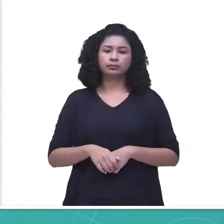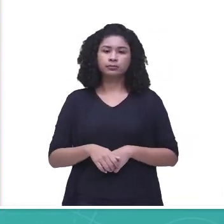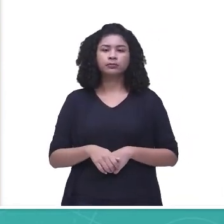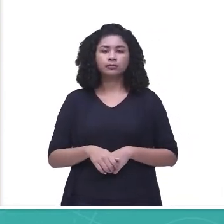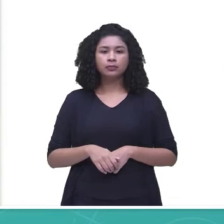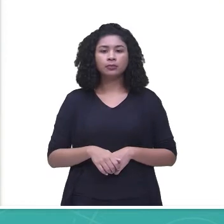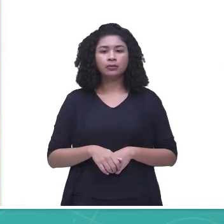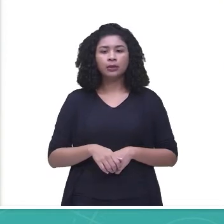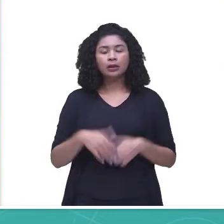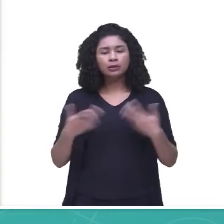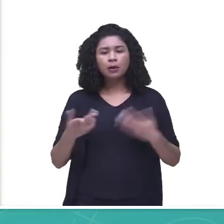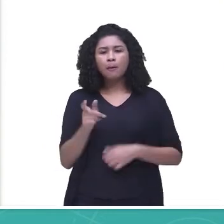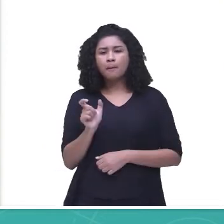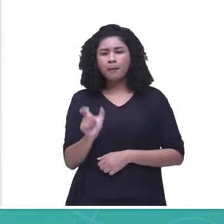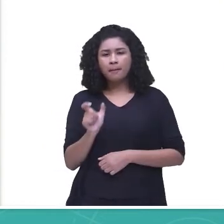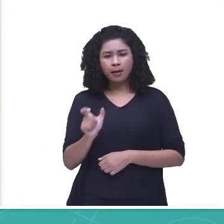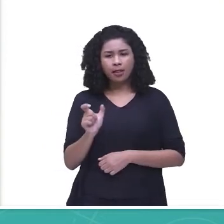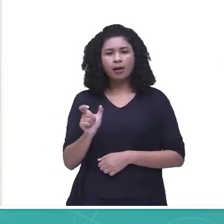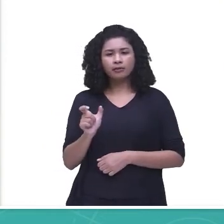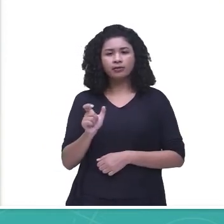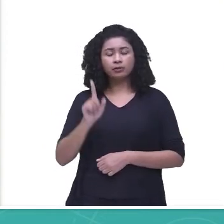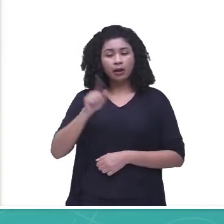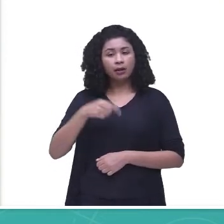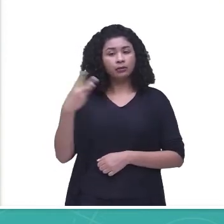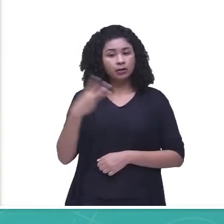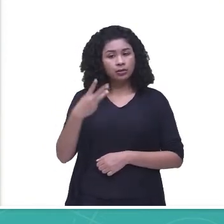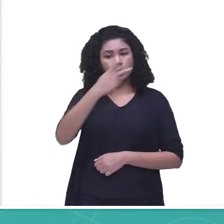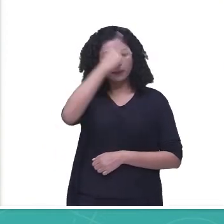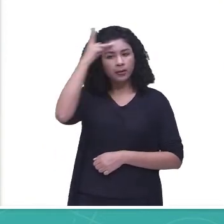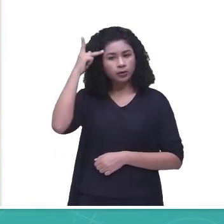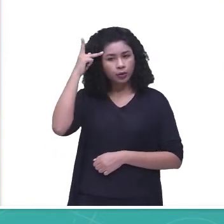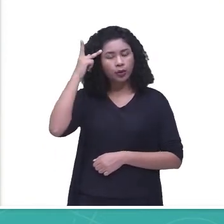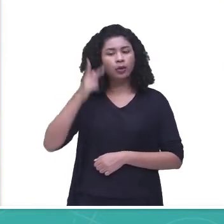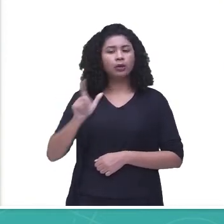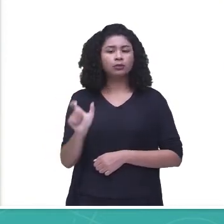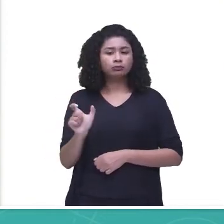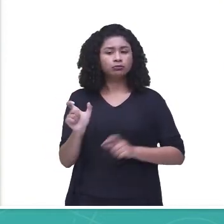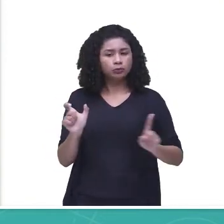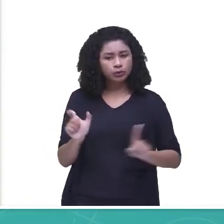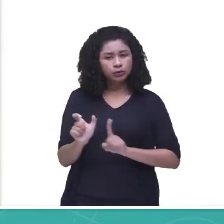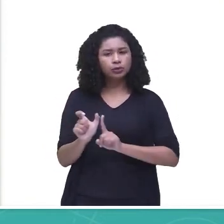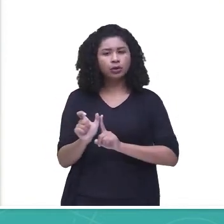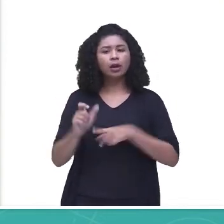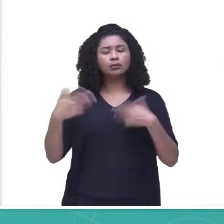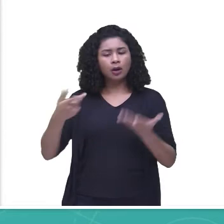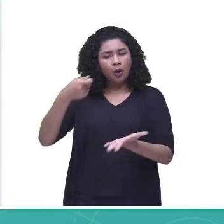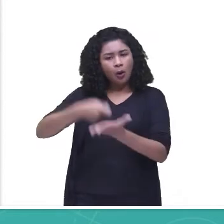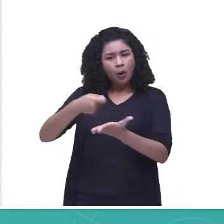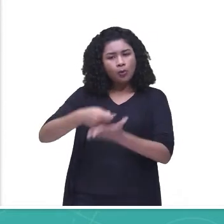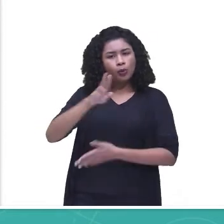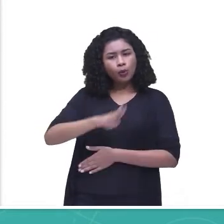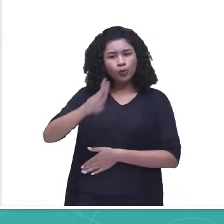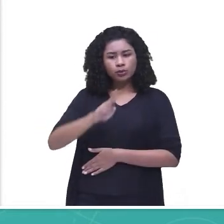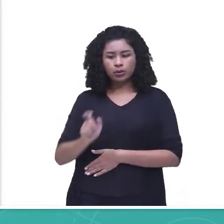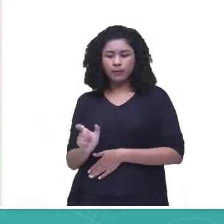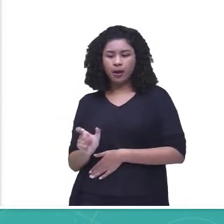palavra equivalente, mas ainda assim é a terceira pessoa do singular e dessa forma obriga a utilização do does, tá certo?